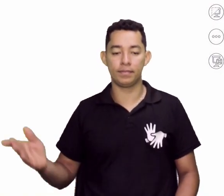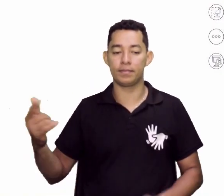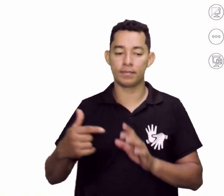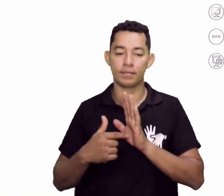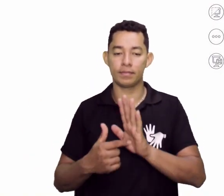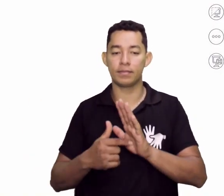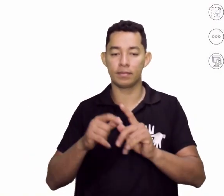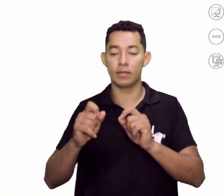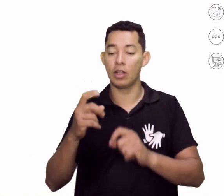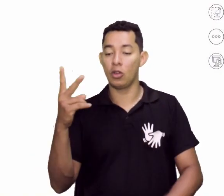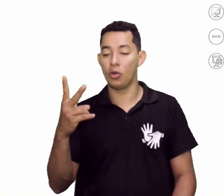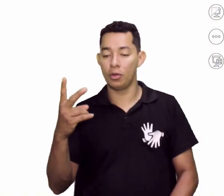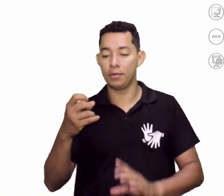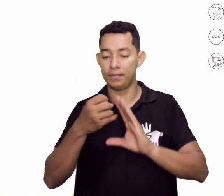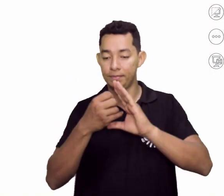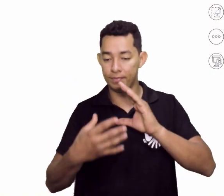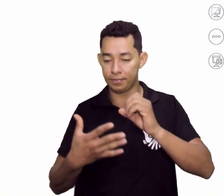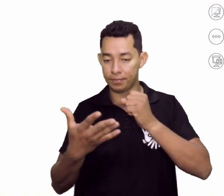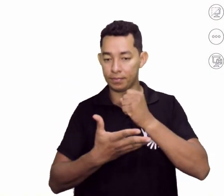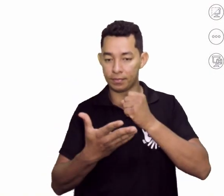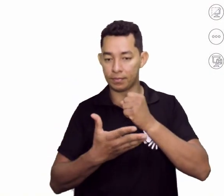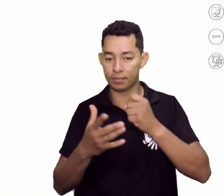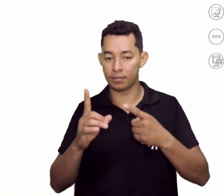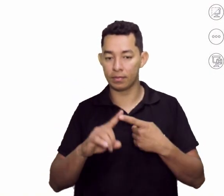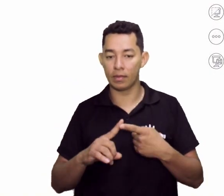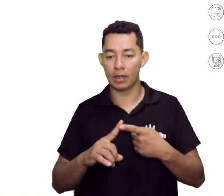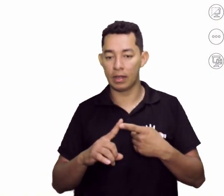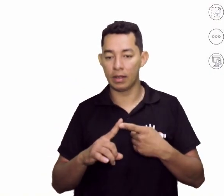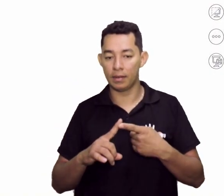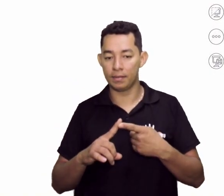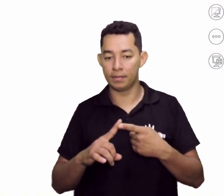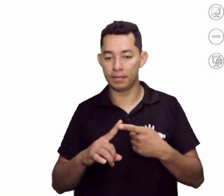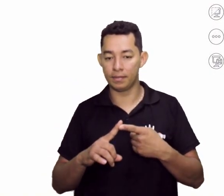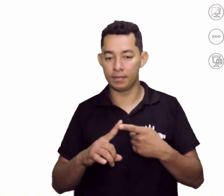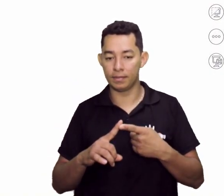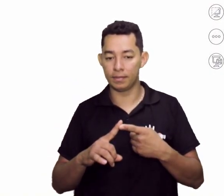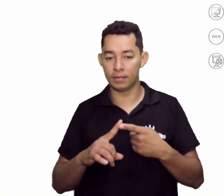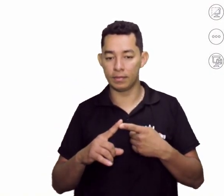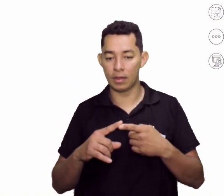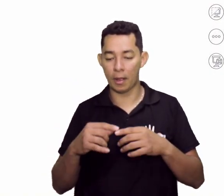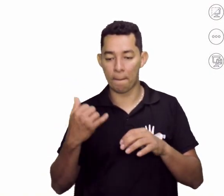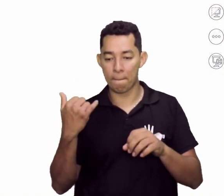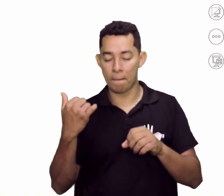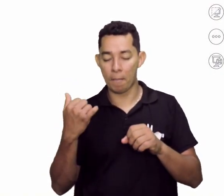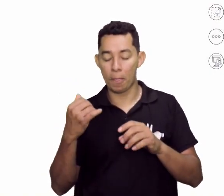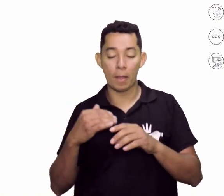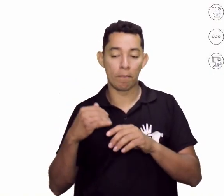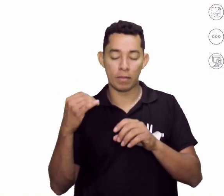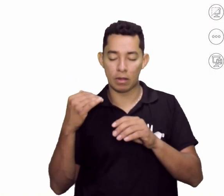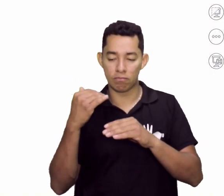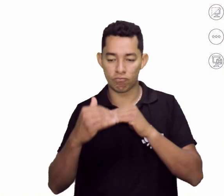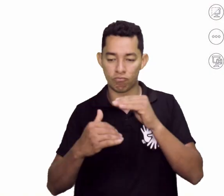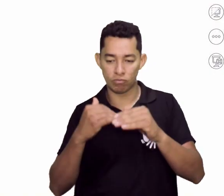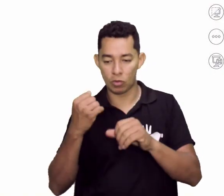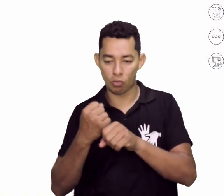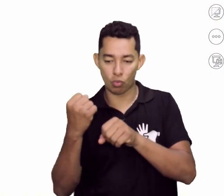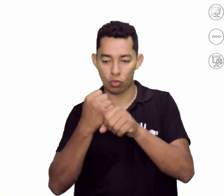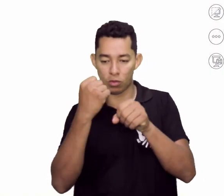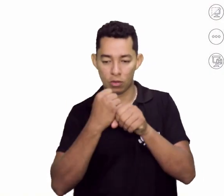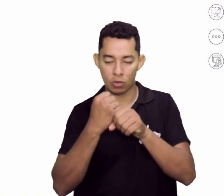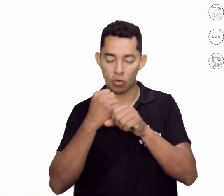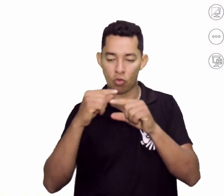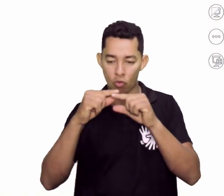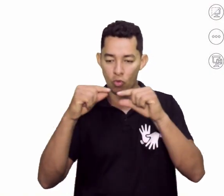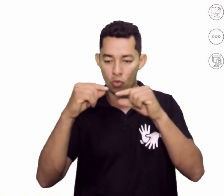Apresenta outras duas características básicas: o aspecto de produção seriada e o aspecto